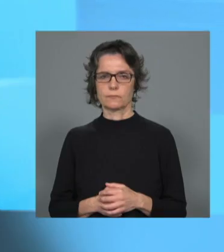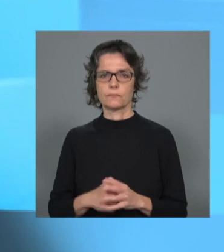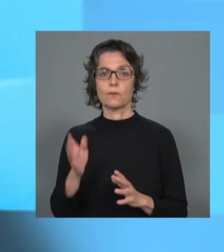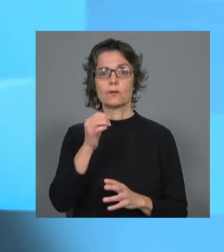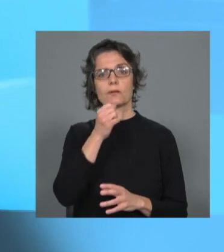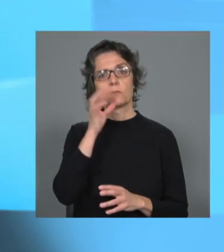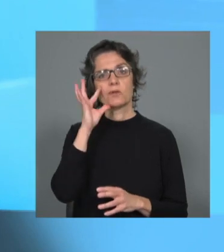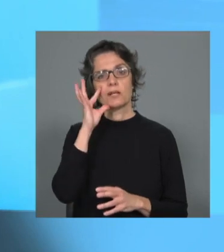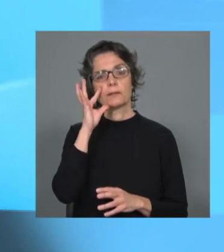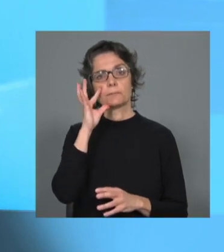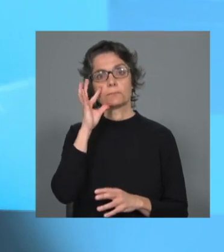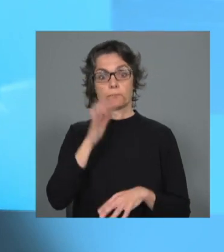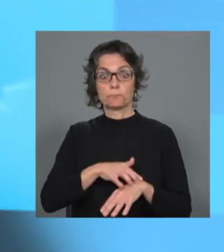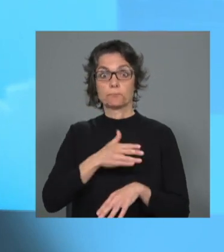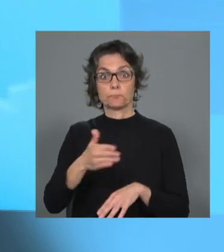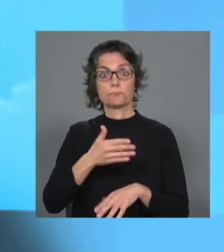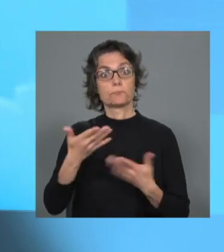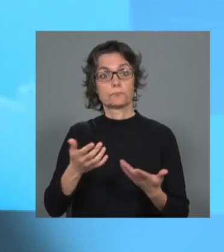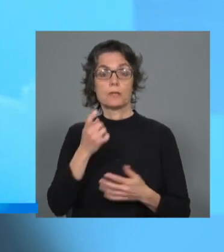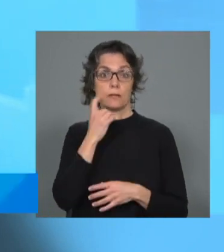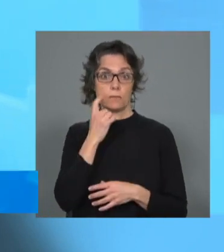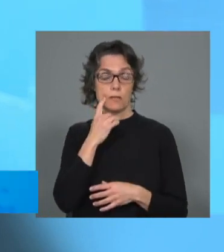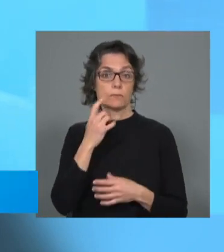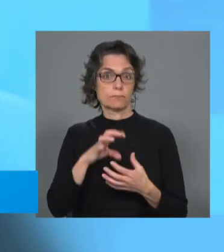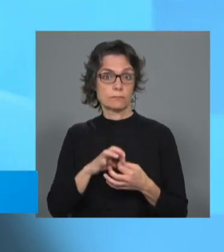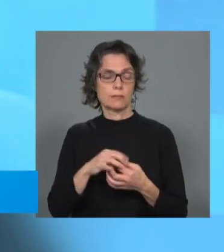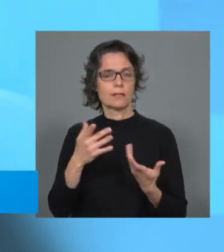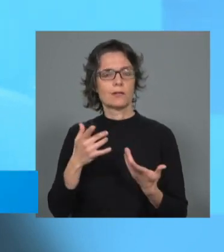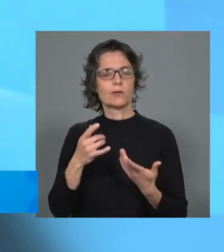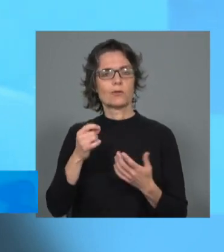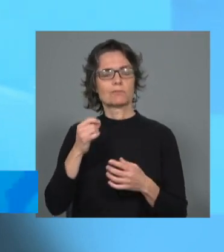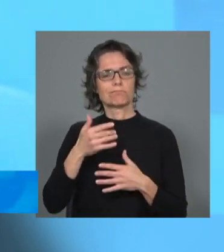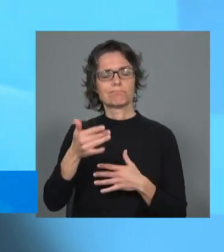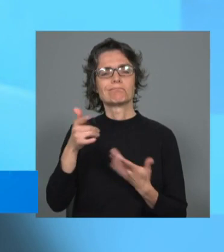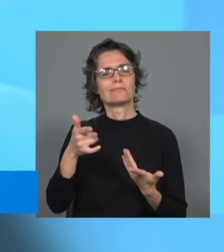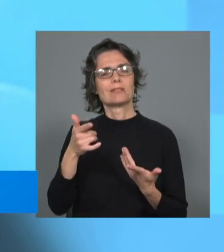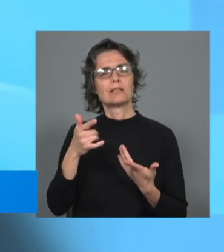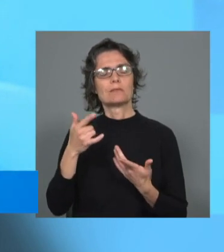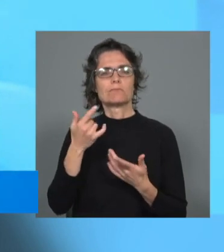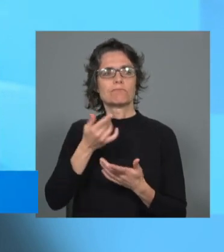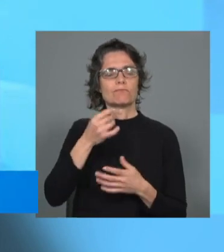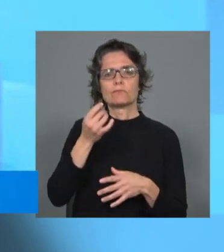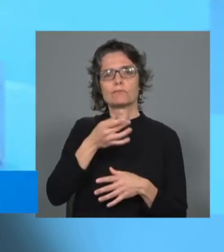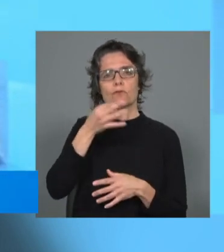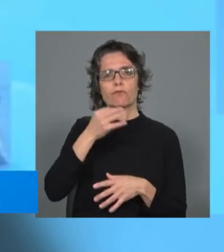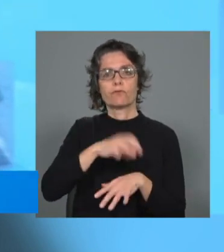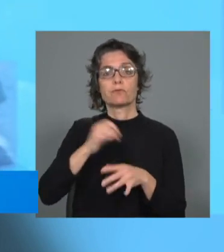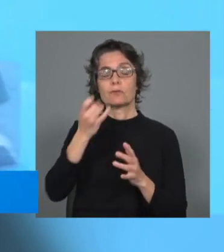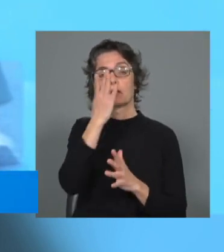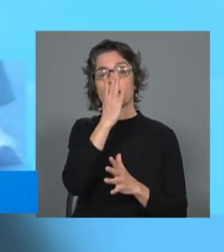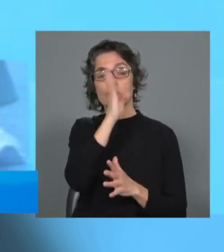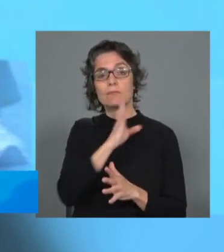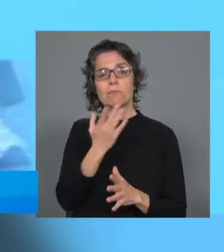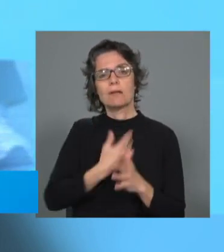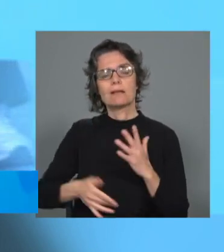Olá, muito boa tarde. Vive-se o tempo da Páscoa e vamos partilhar consigo daqui a pouco como são vividas no Alentejo tradições pouco comuns